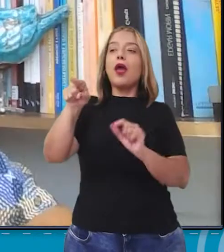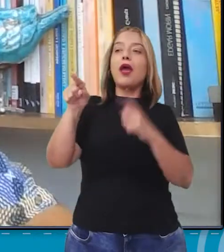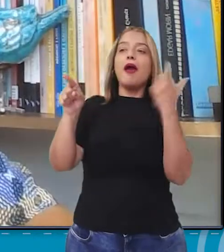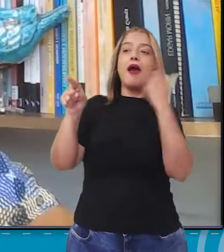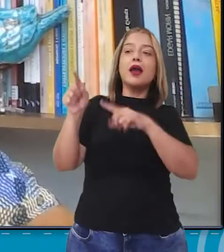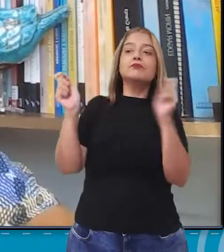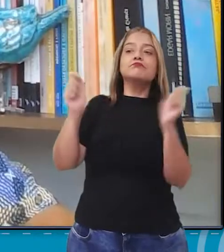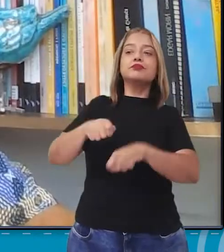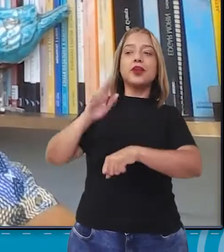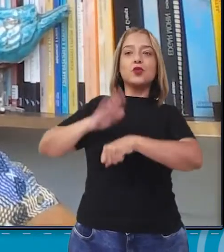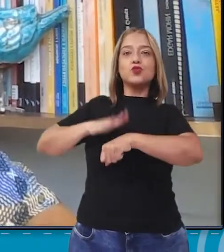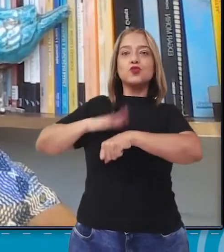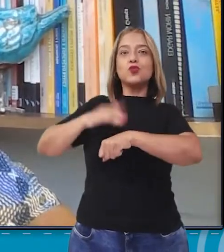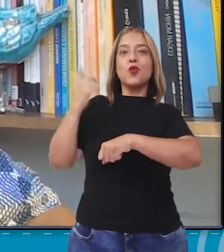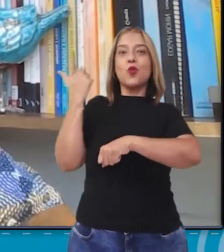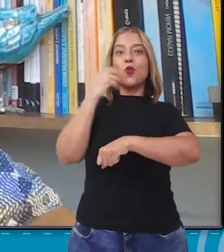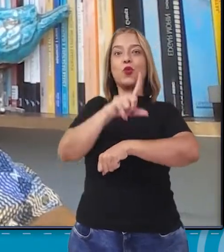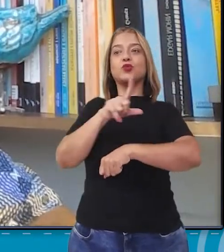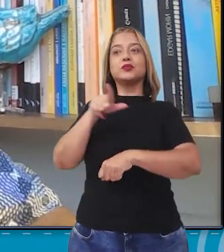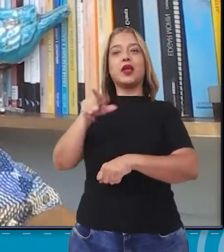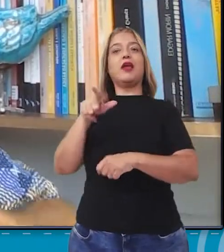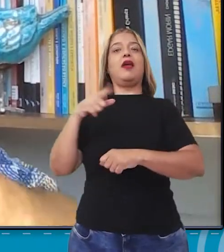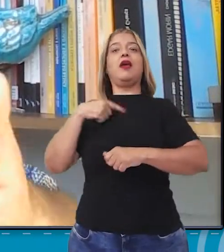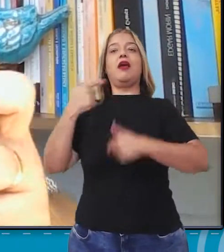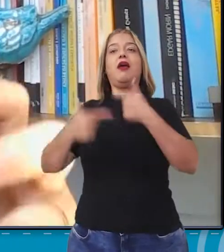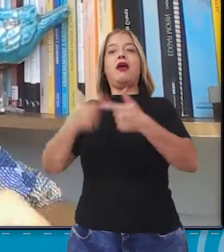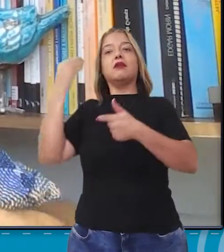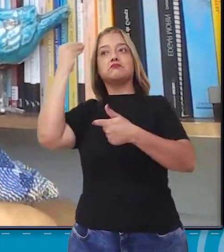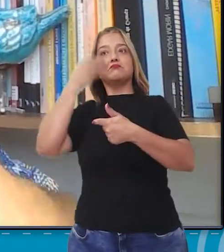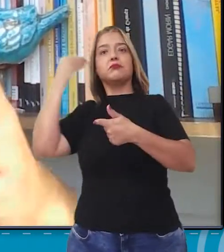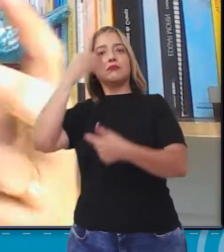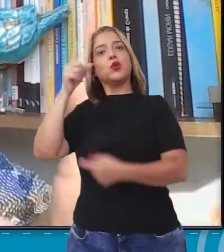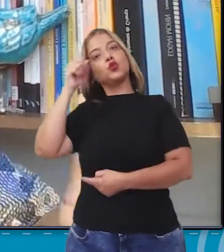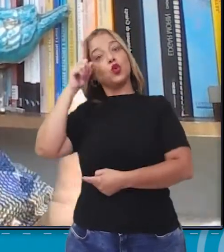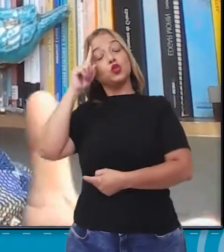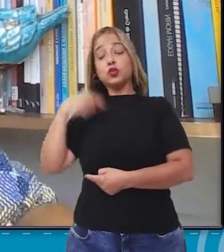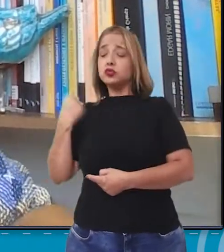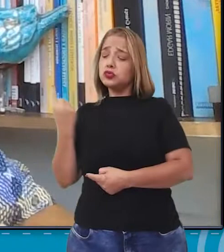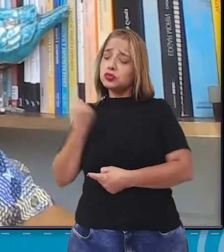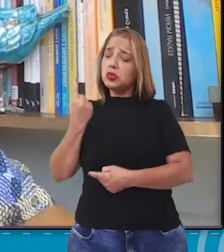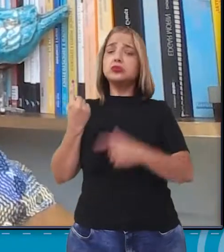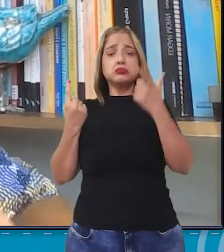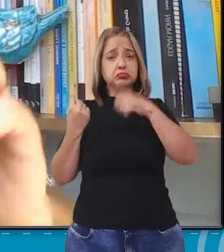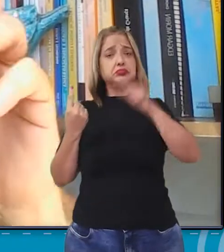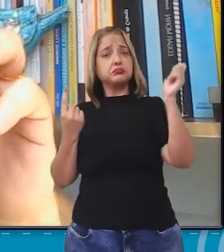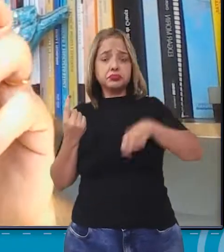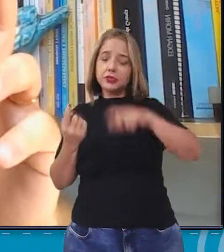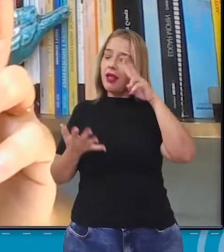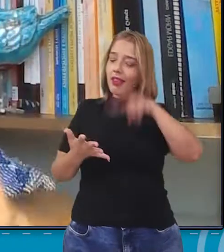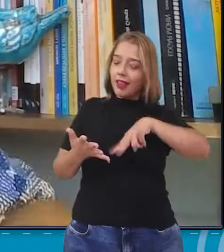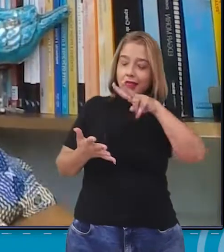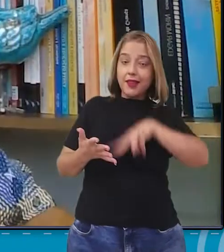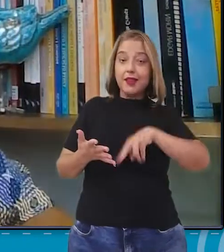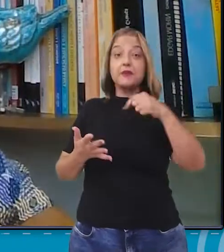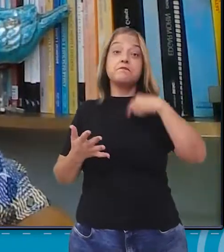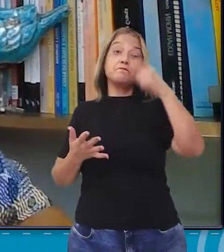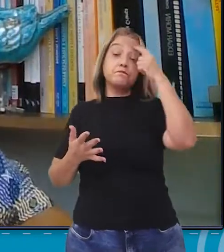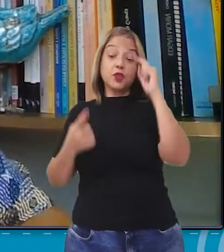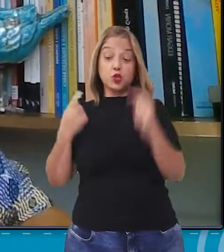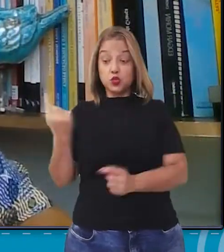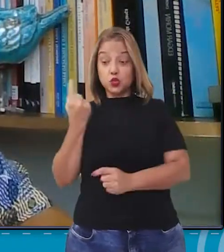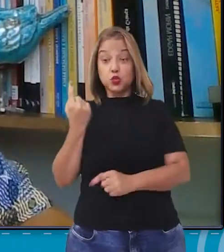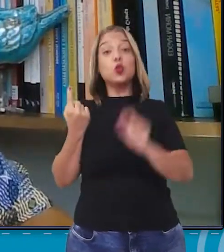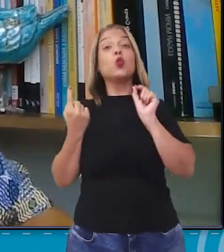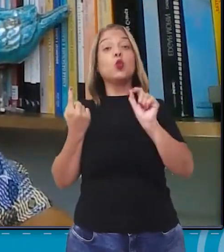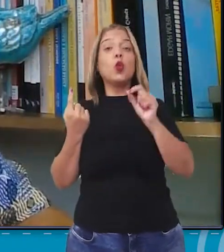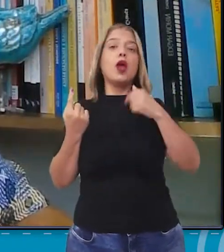possa ganhar autonomia para viver essa experiência de forma solitária, né? E eu digo solitária porque, na